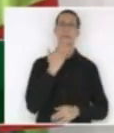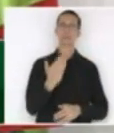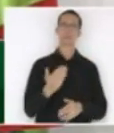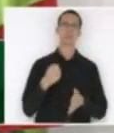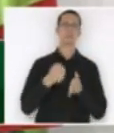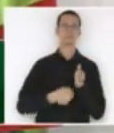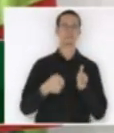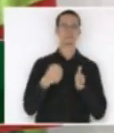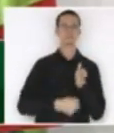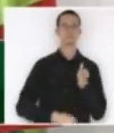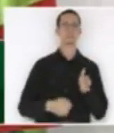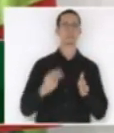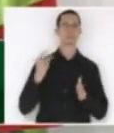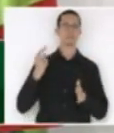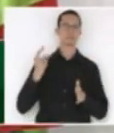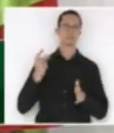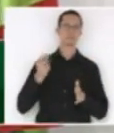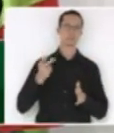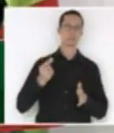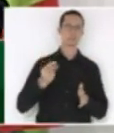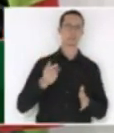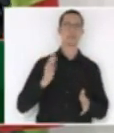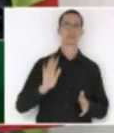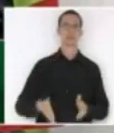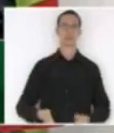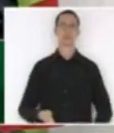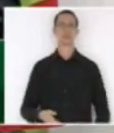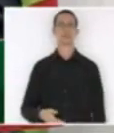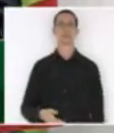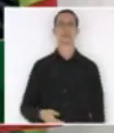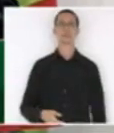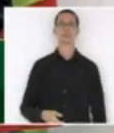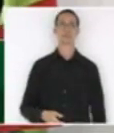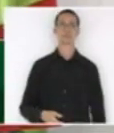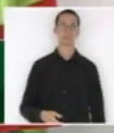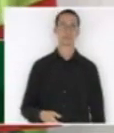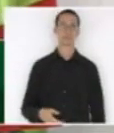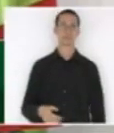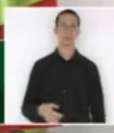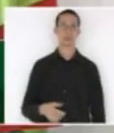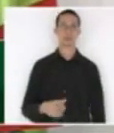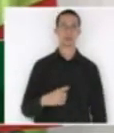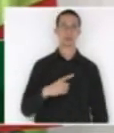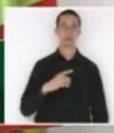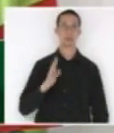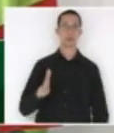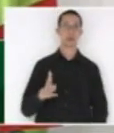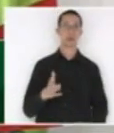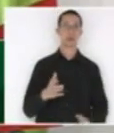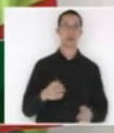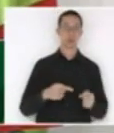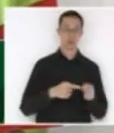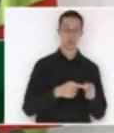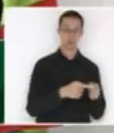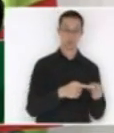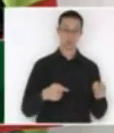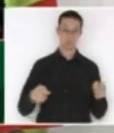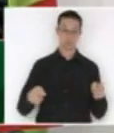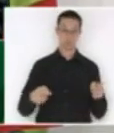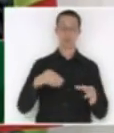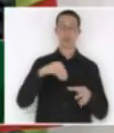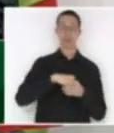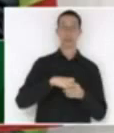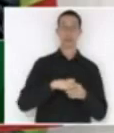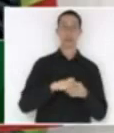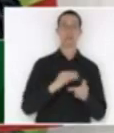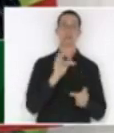tem uma parte dentro do perímetro urbano de Forquilinha que já foi construído. E nada mais justo do que nós termos